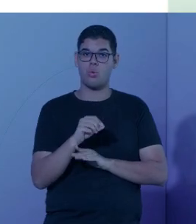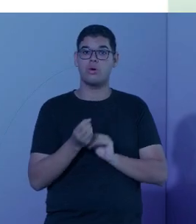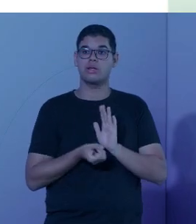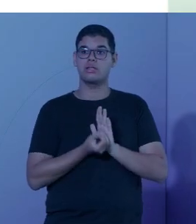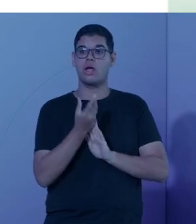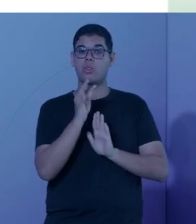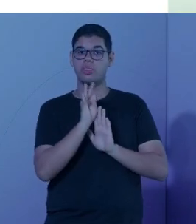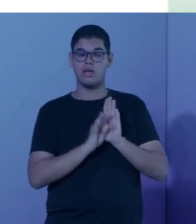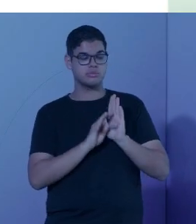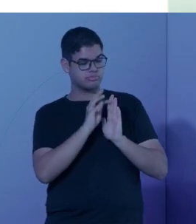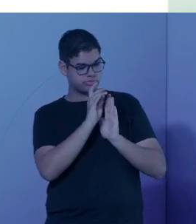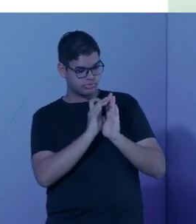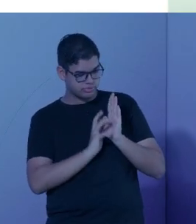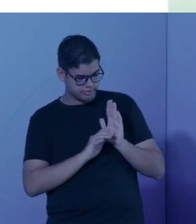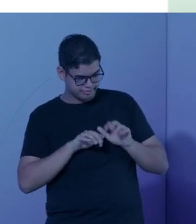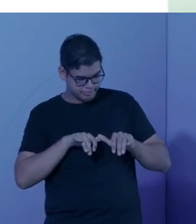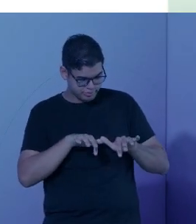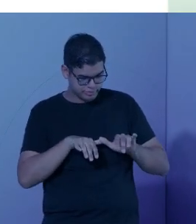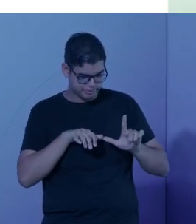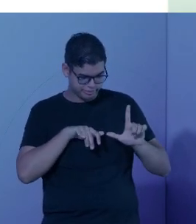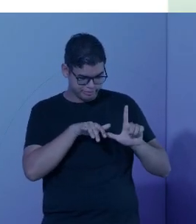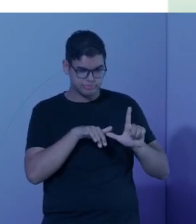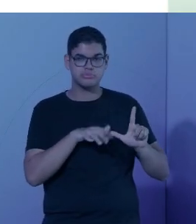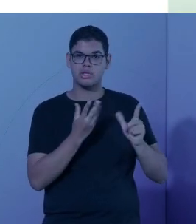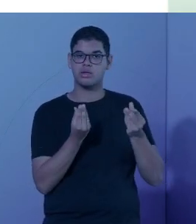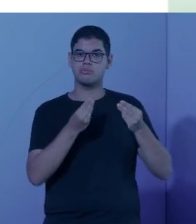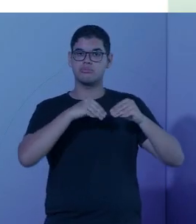Né? E toda aquela fase que ela trouxe para vocês está aqui